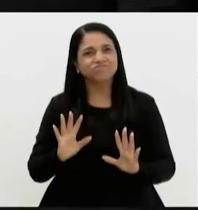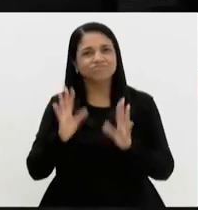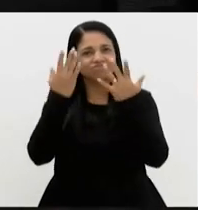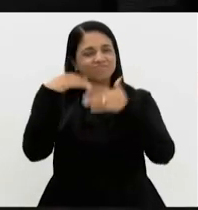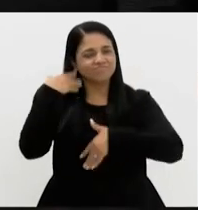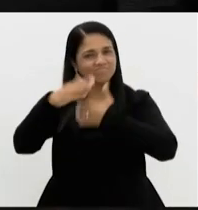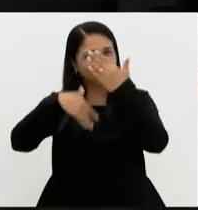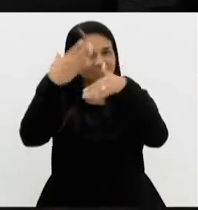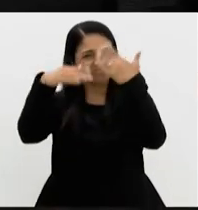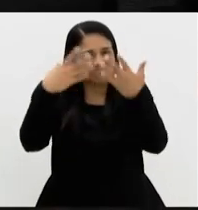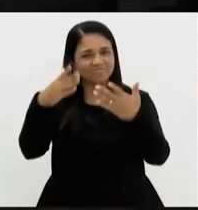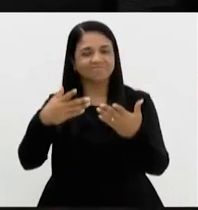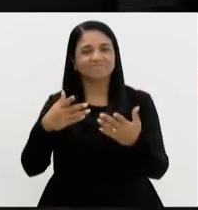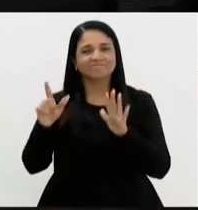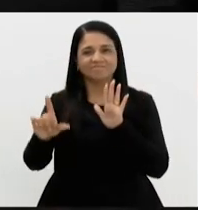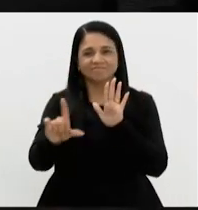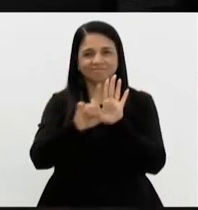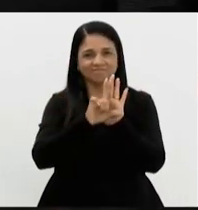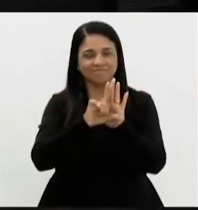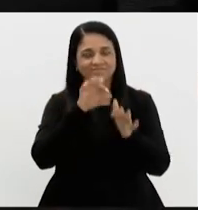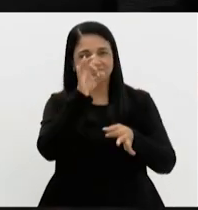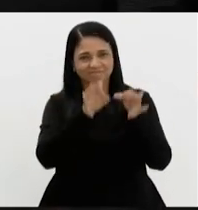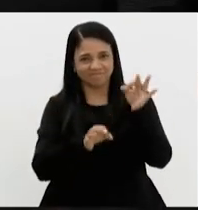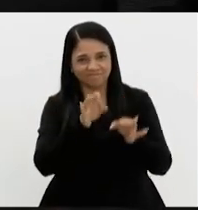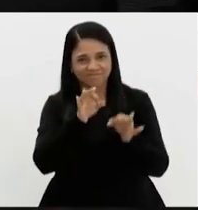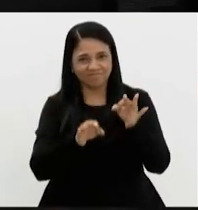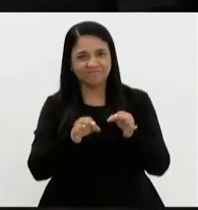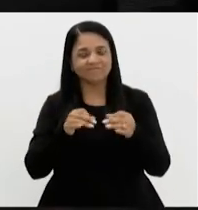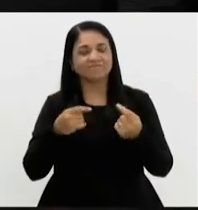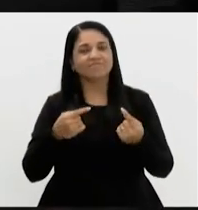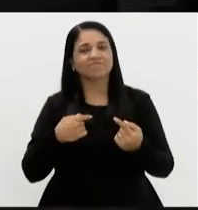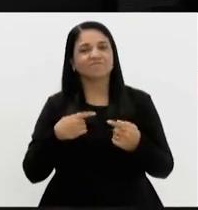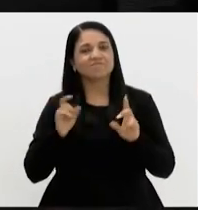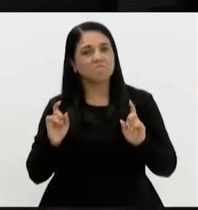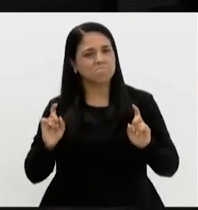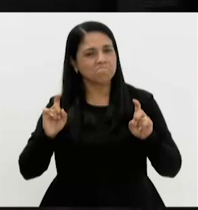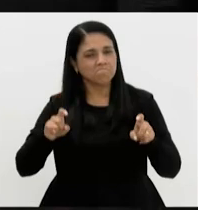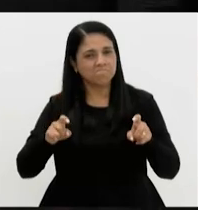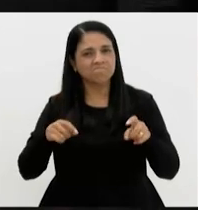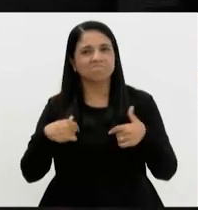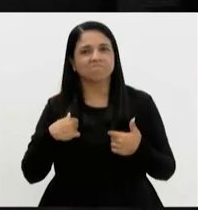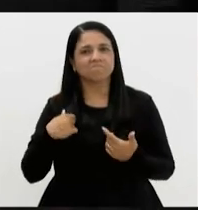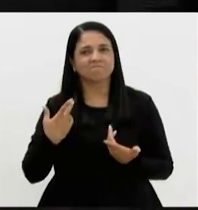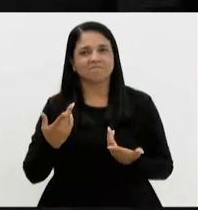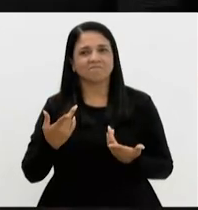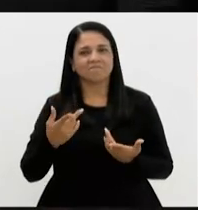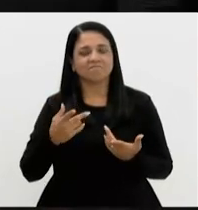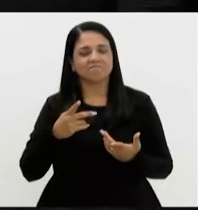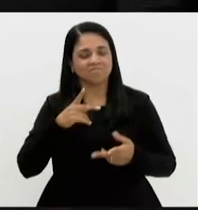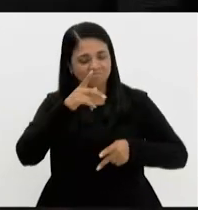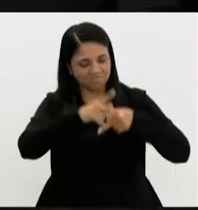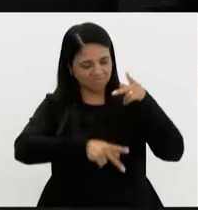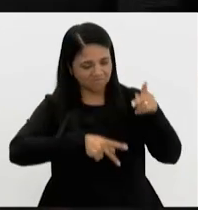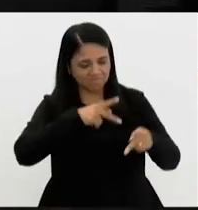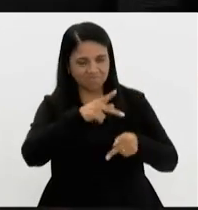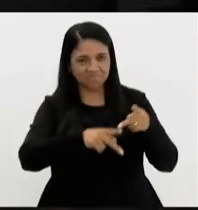atuações parlamentares de fato como mandatários do Povo